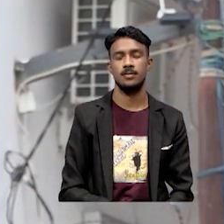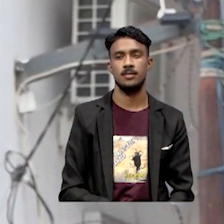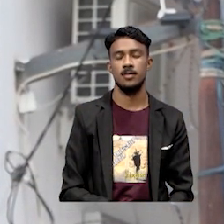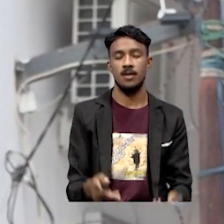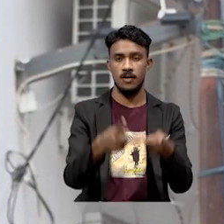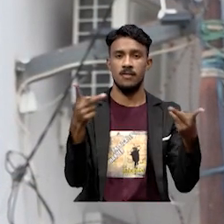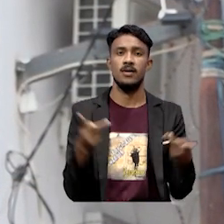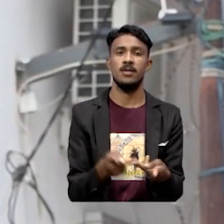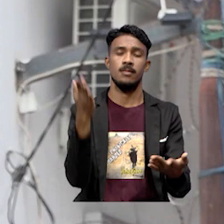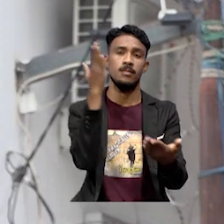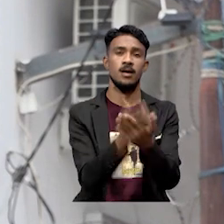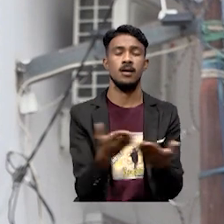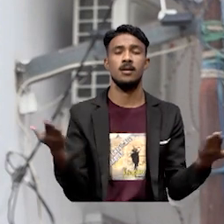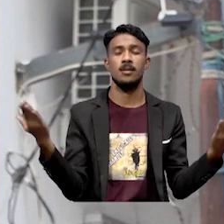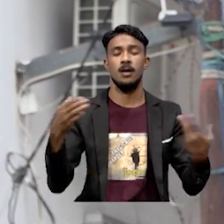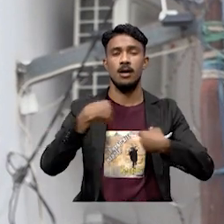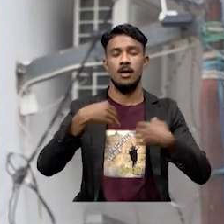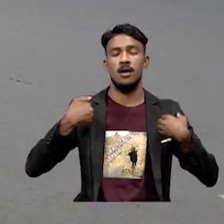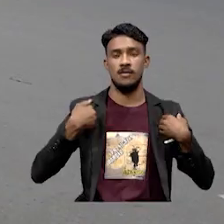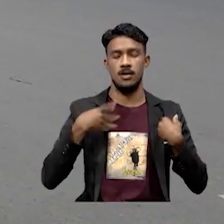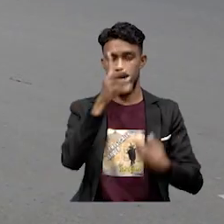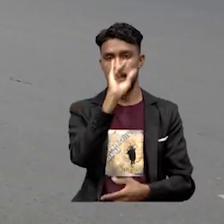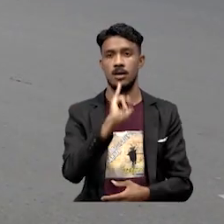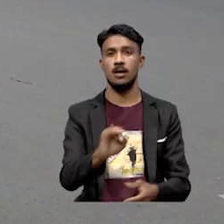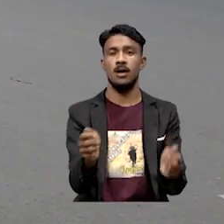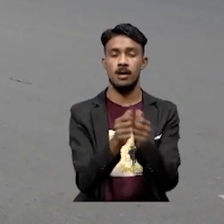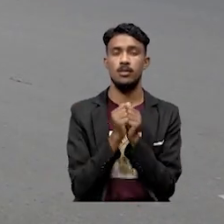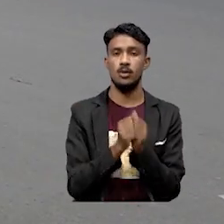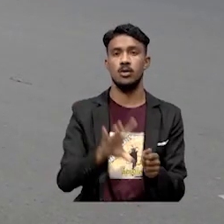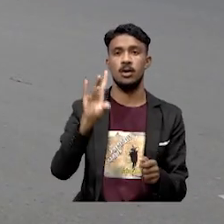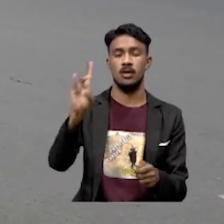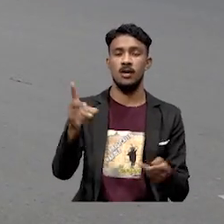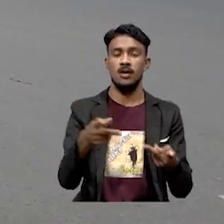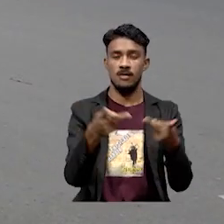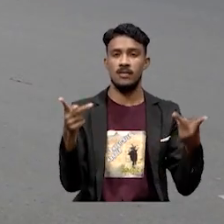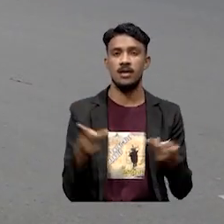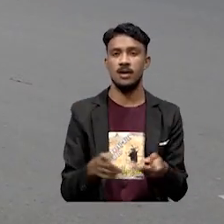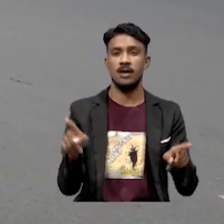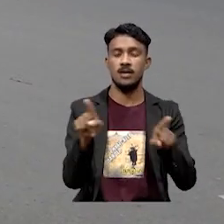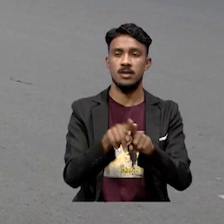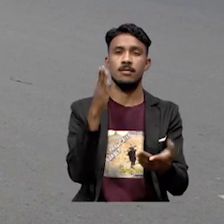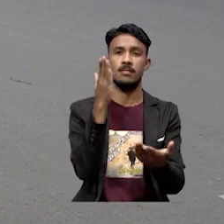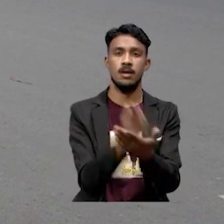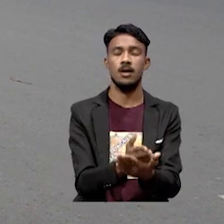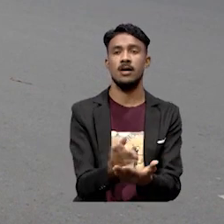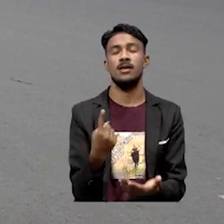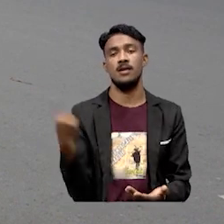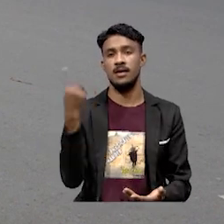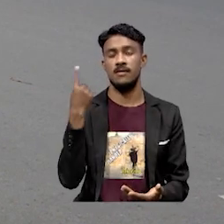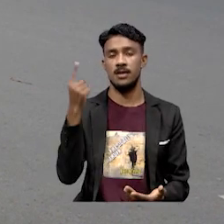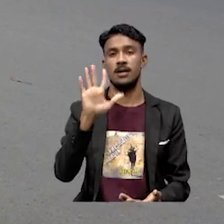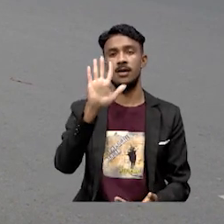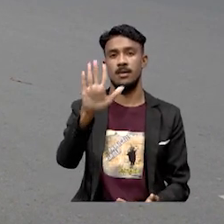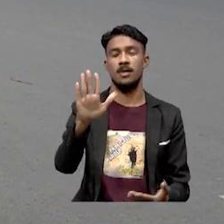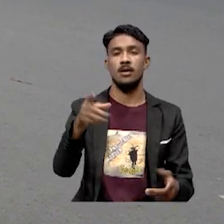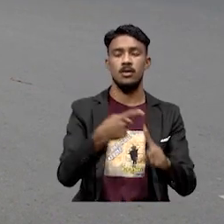Fatem estacionamento ne bestabeleceu na ilha de Laran, hamuto kitu, usi fatem hitu ne, fatem paragem ativo e lima dei.